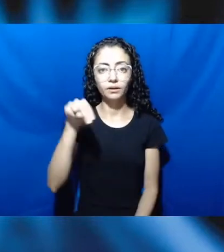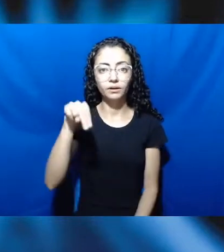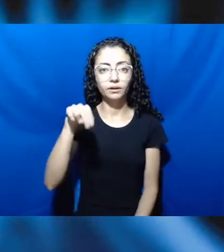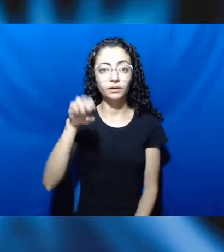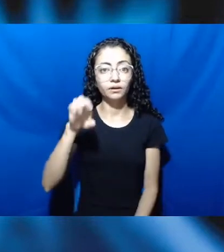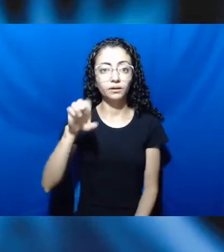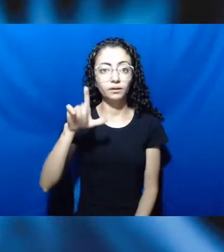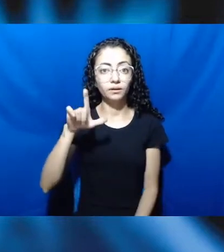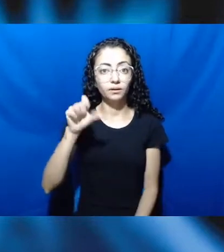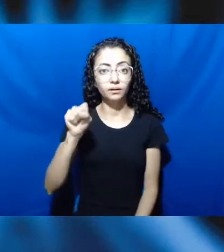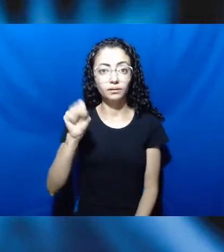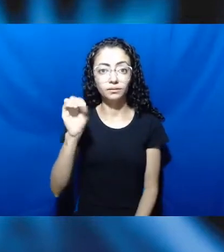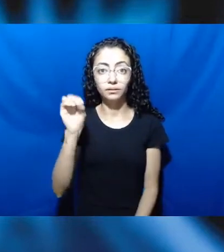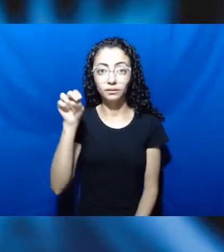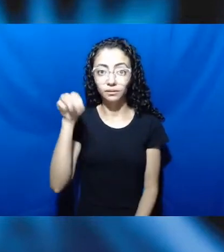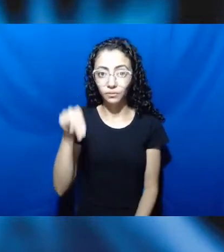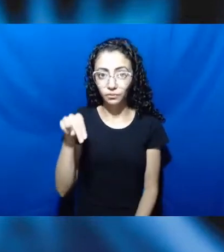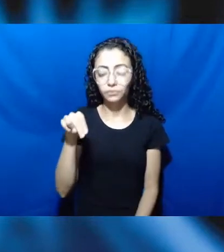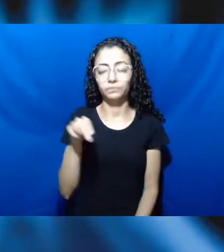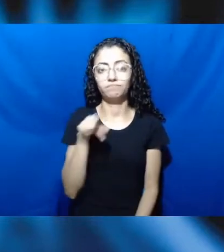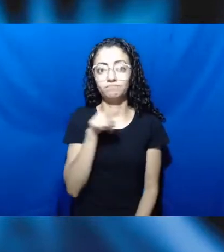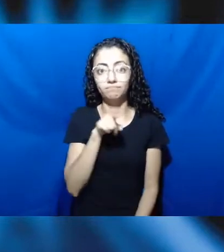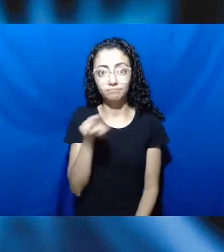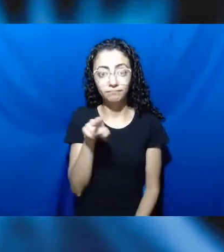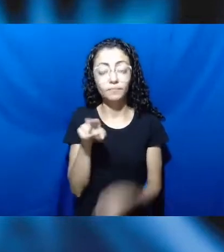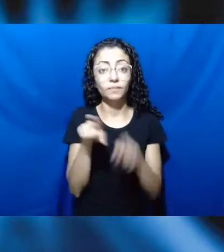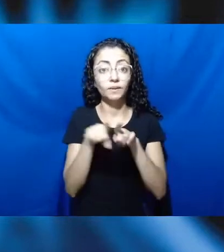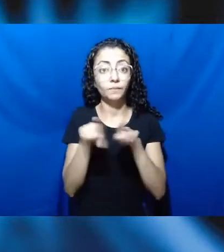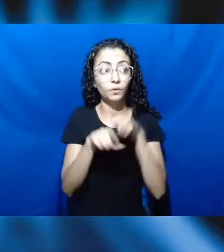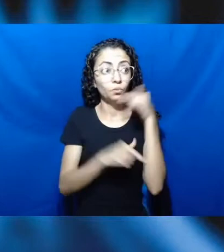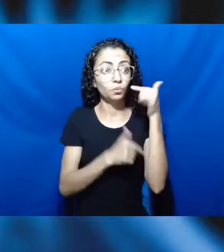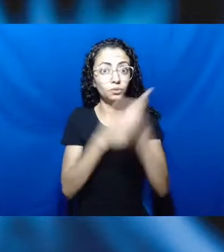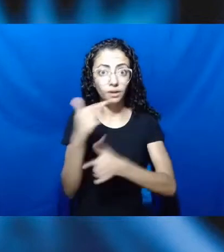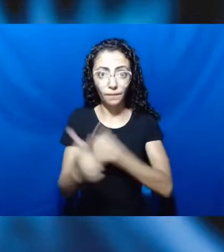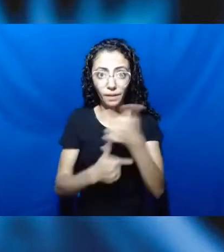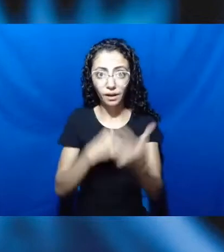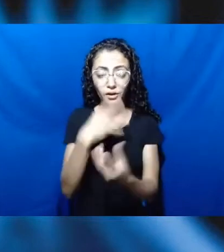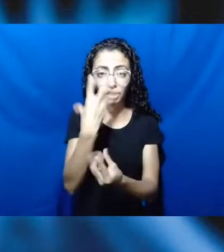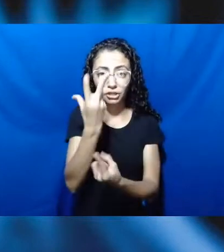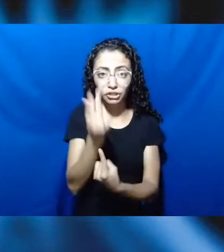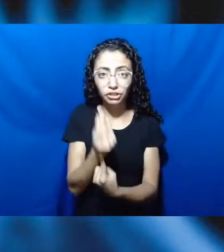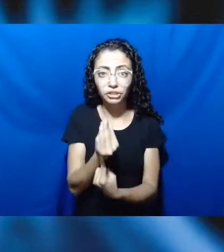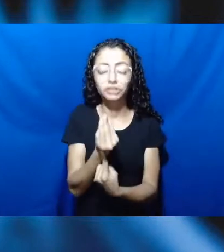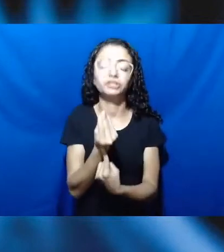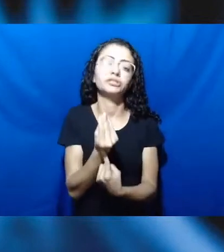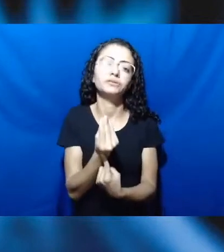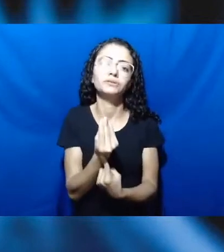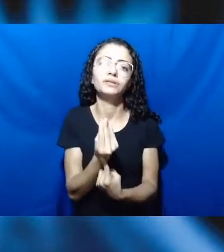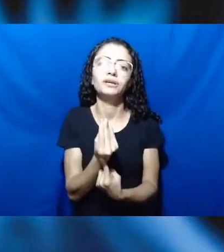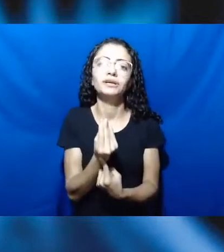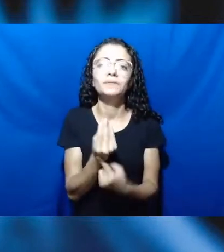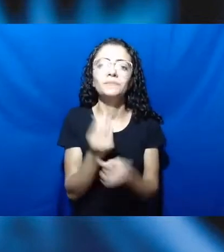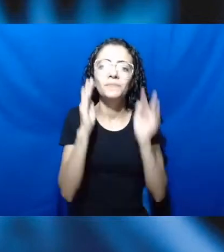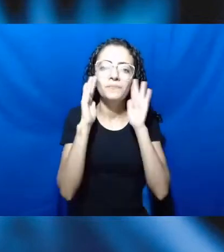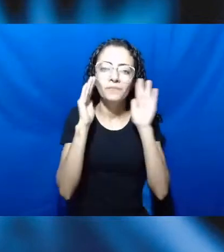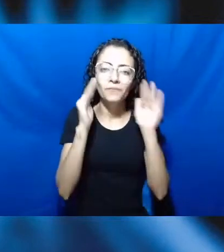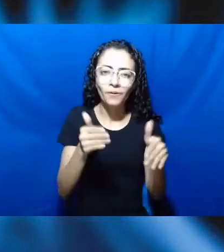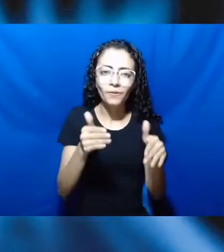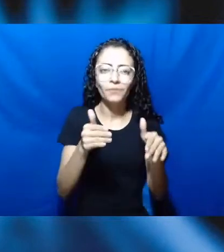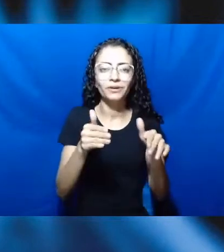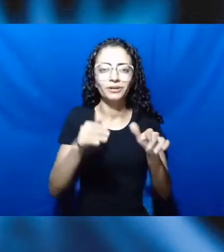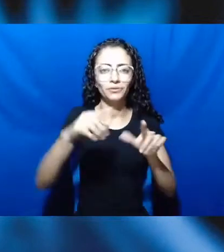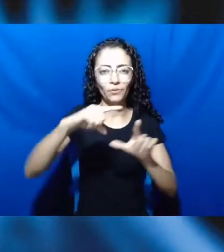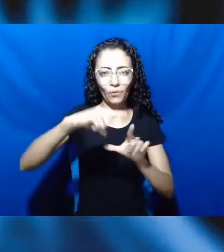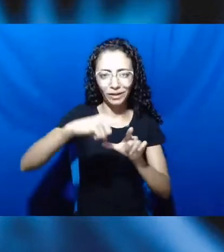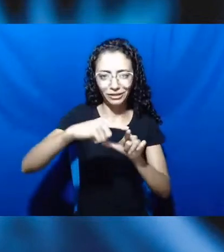Nelson Félix, que também é um trabalho que indica para o território do quadradinho, né? Ele